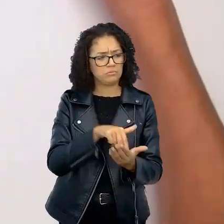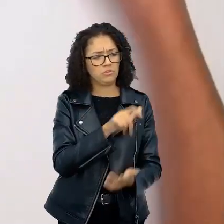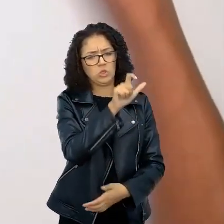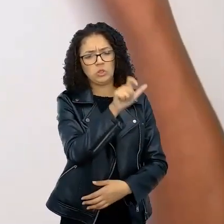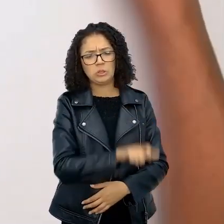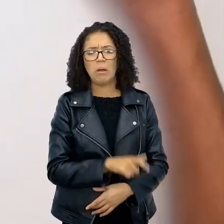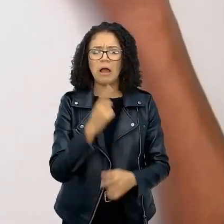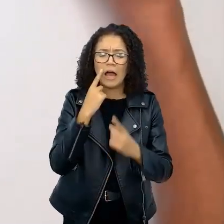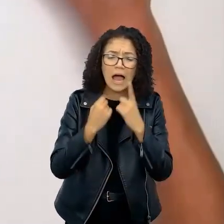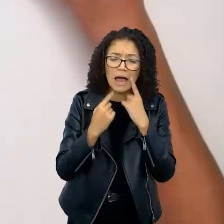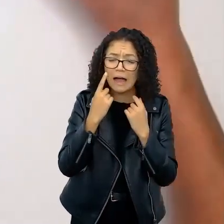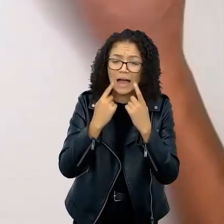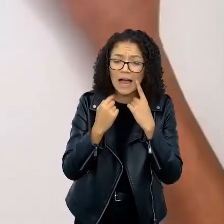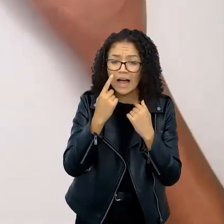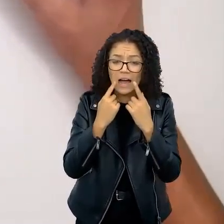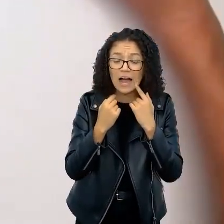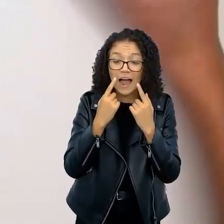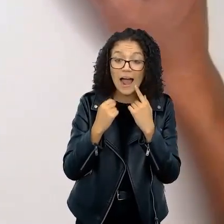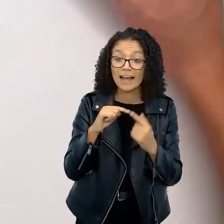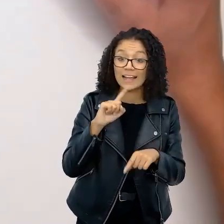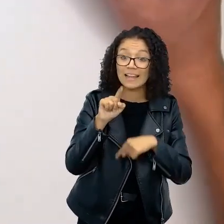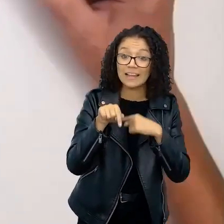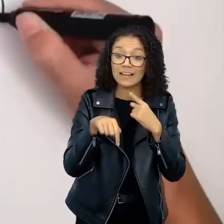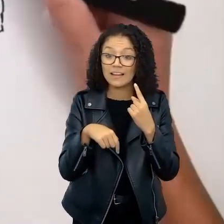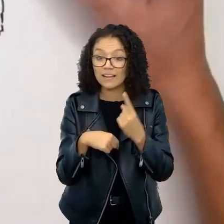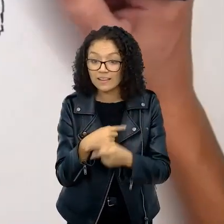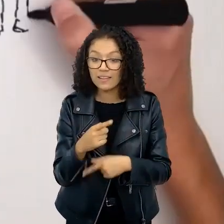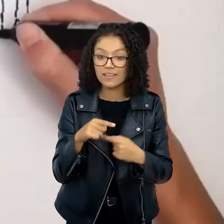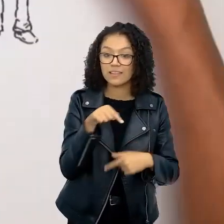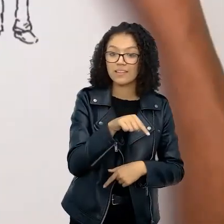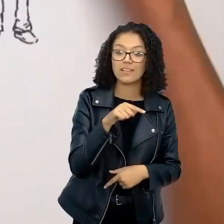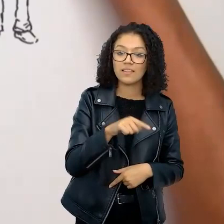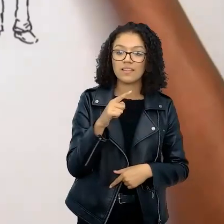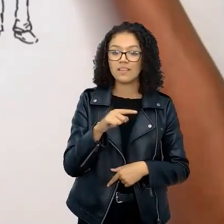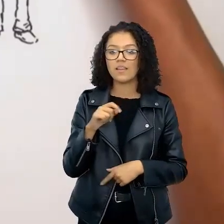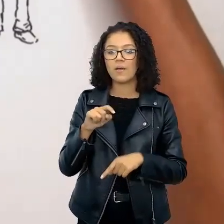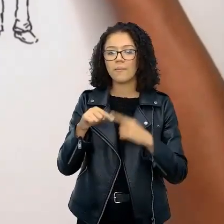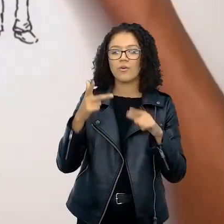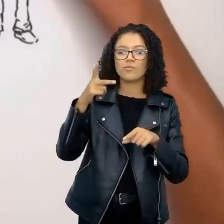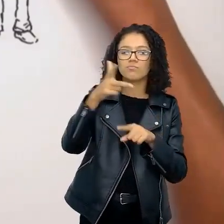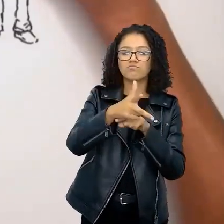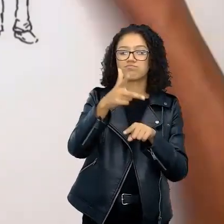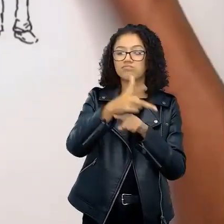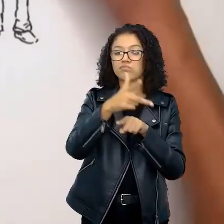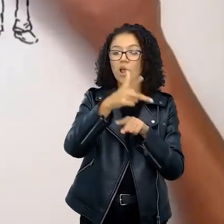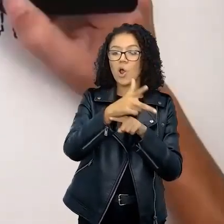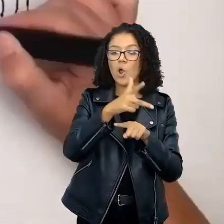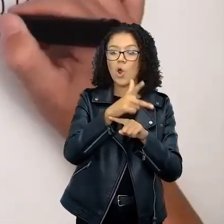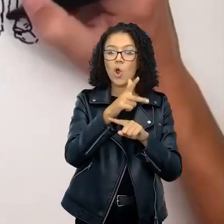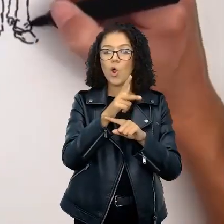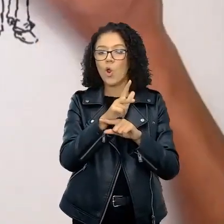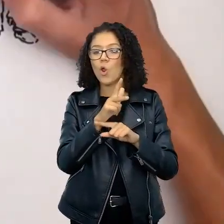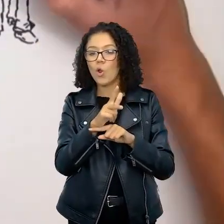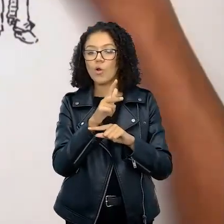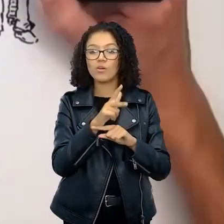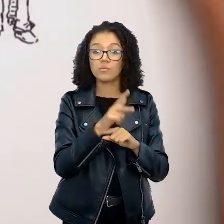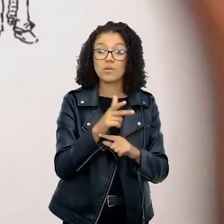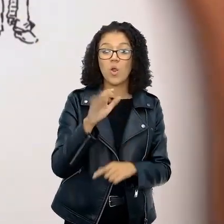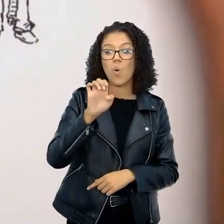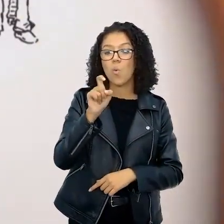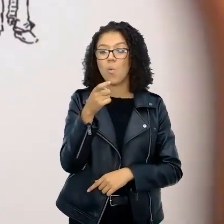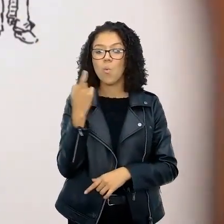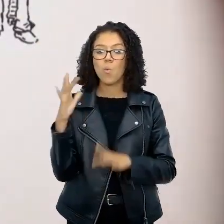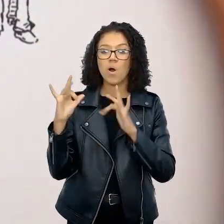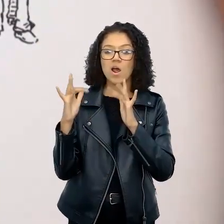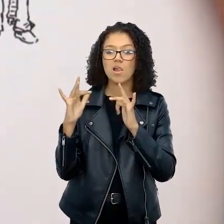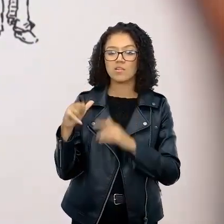prantos e descobre que esta foi vítima da exposição de sua intimidade na internet, sendo que as imagens foram divulgadas pelo seu ex-namorado, um adolescente